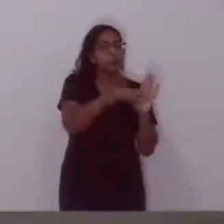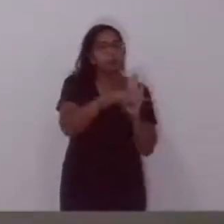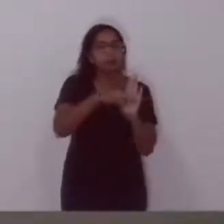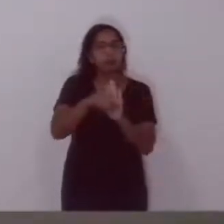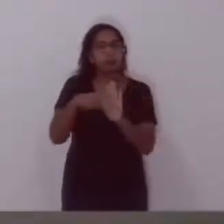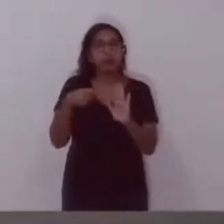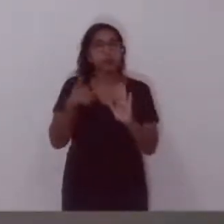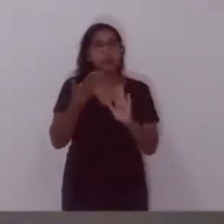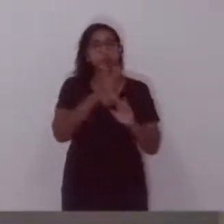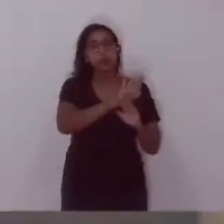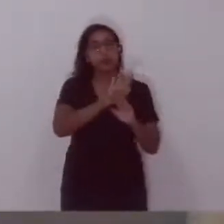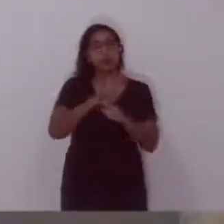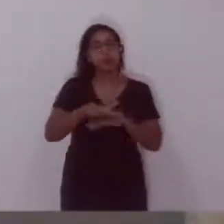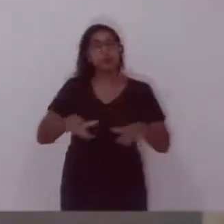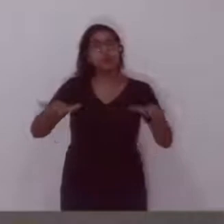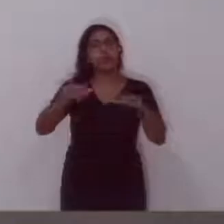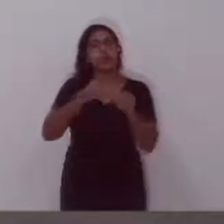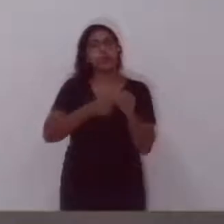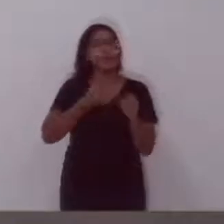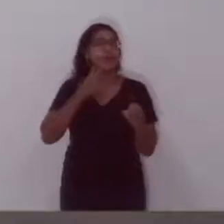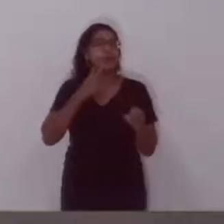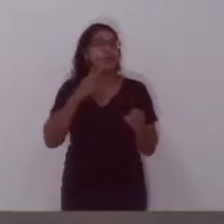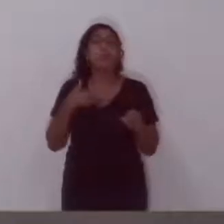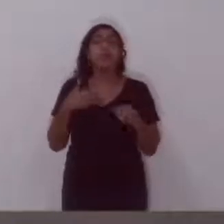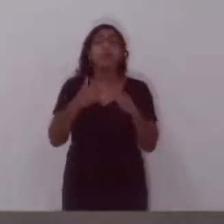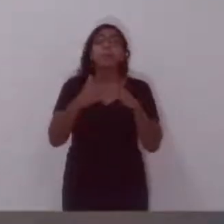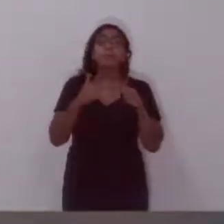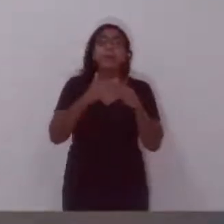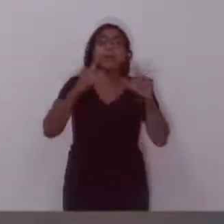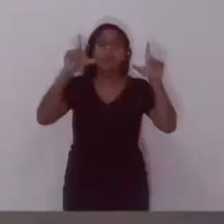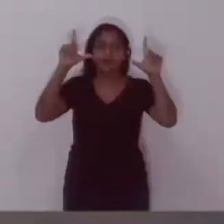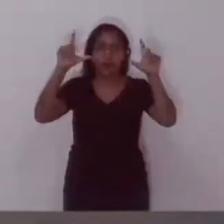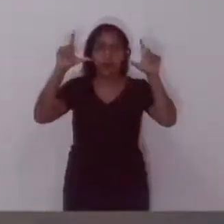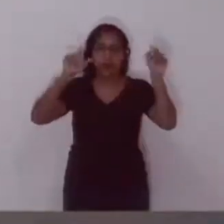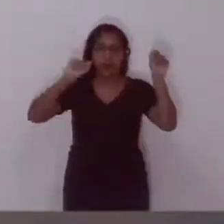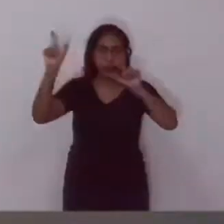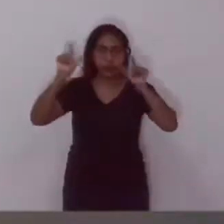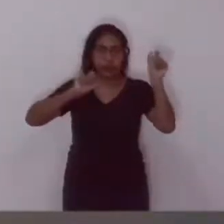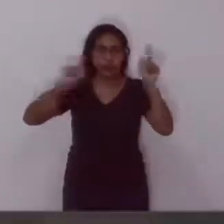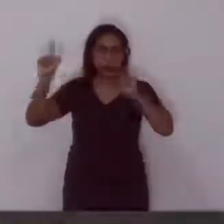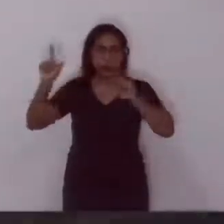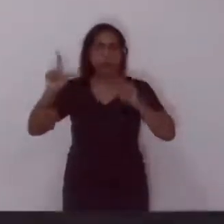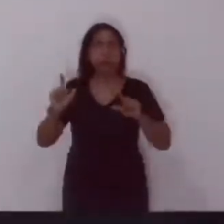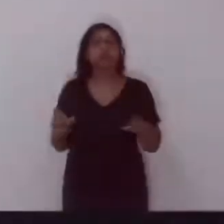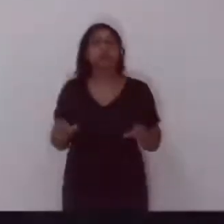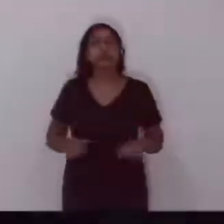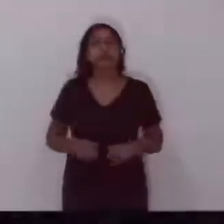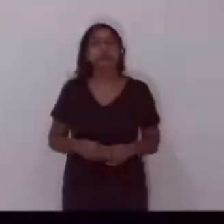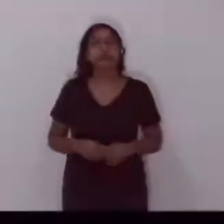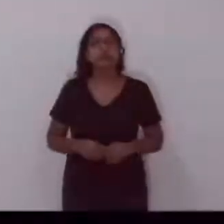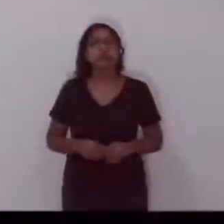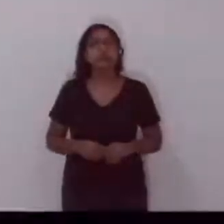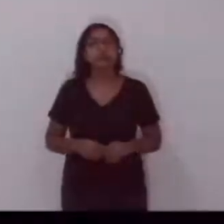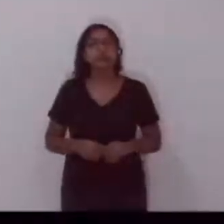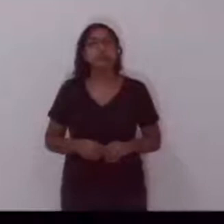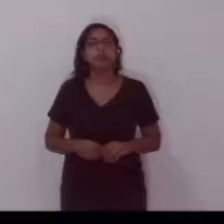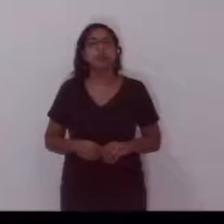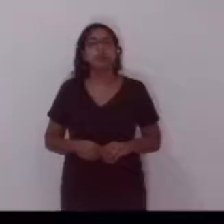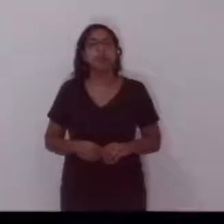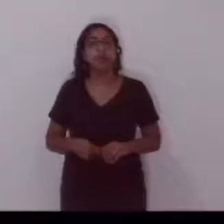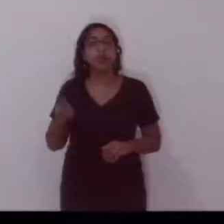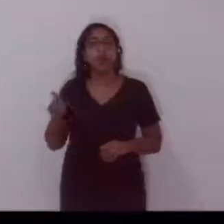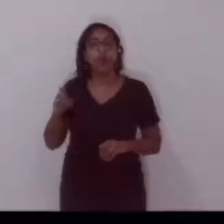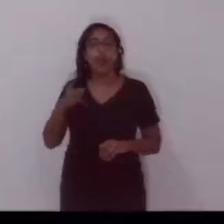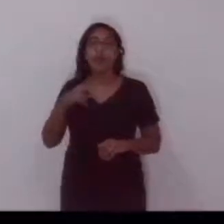não é? Pode colocar as fotos. Estava conversando com o vereador Florentino, a gente podia até ter